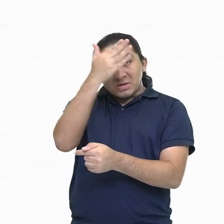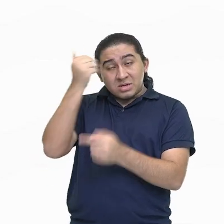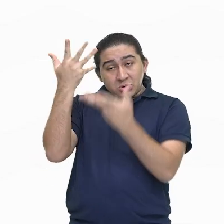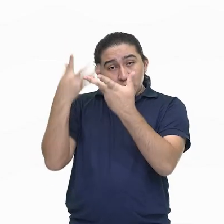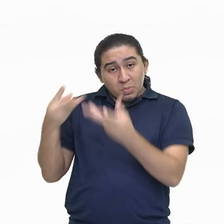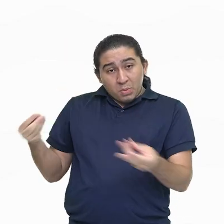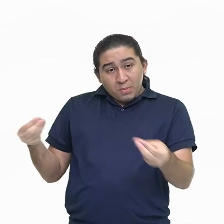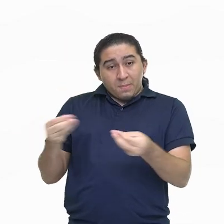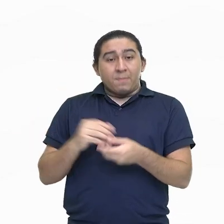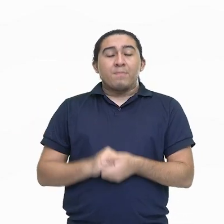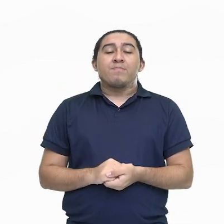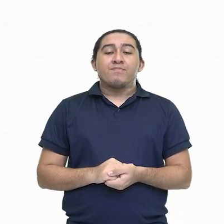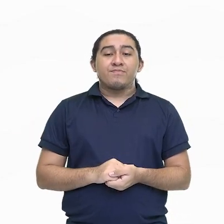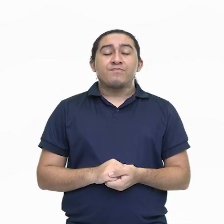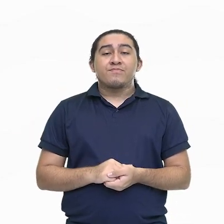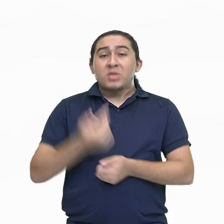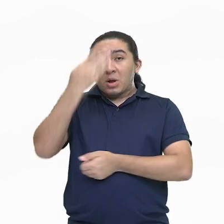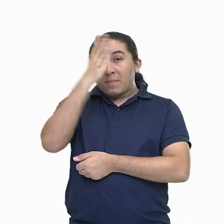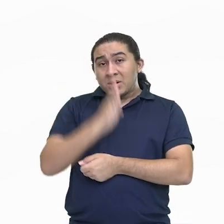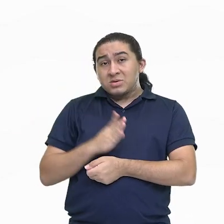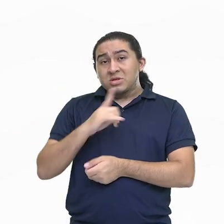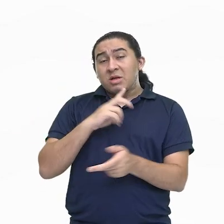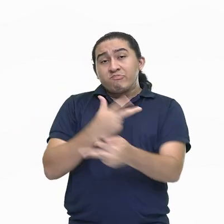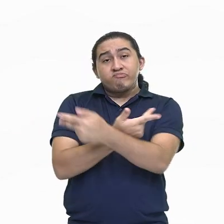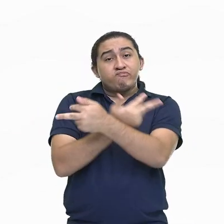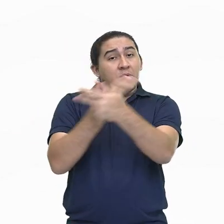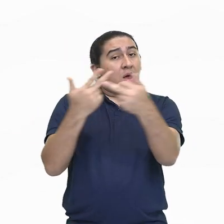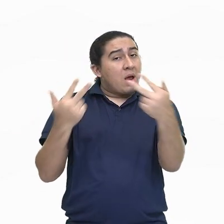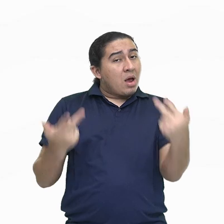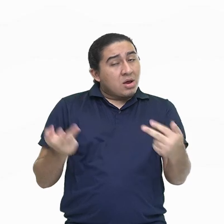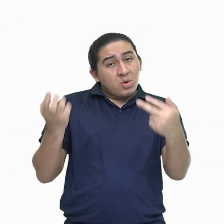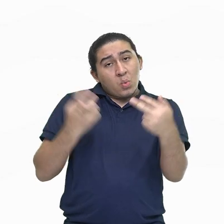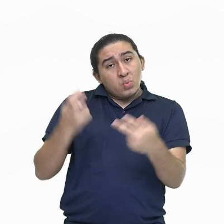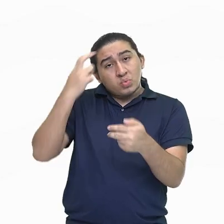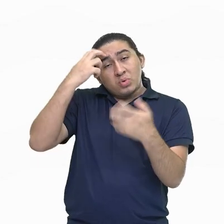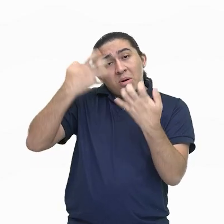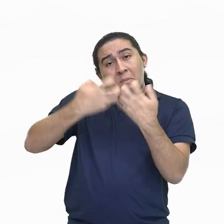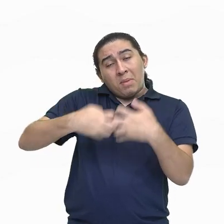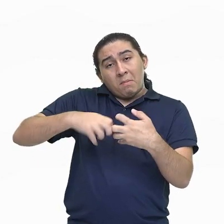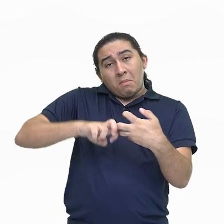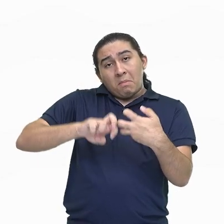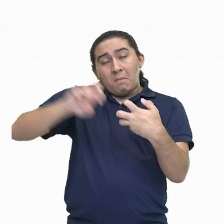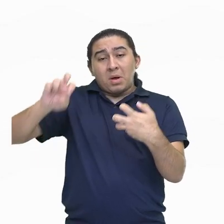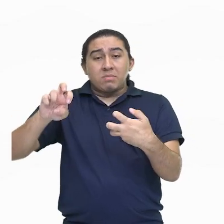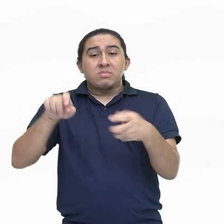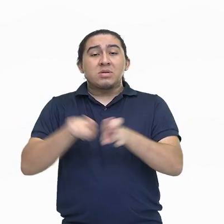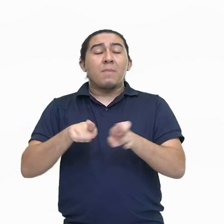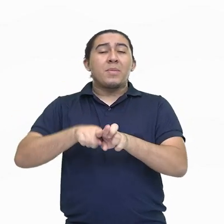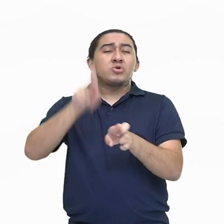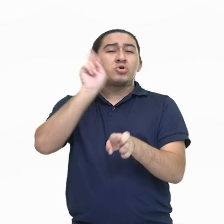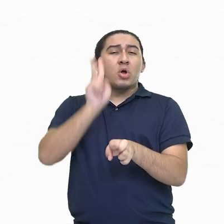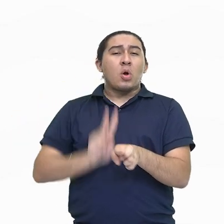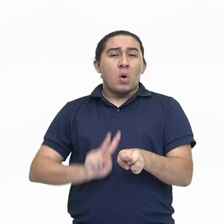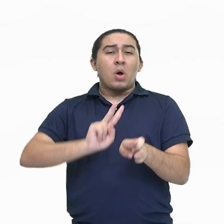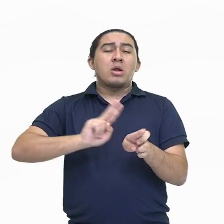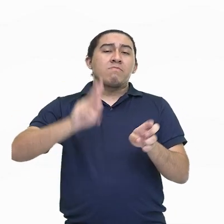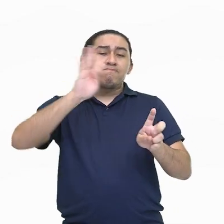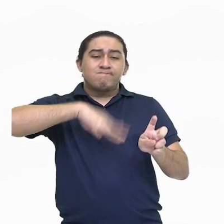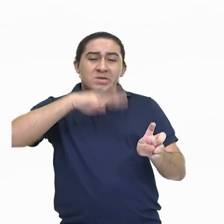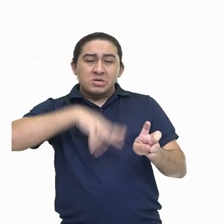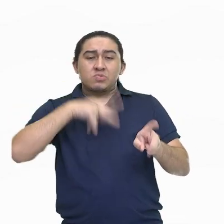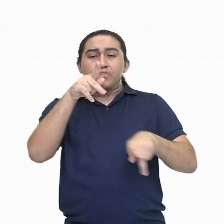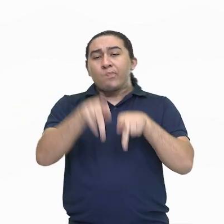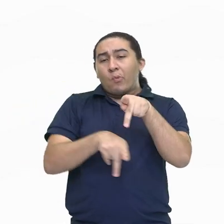Brasil apresenta uma diversidade cultural muito rica e marcante. Histórias que estão na boca do povo, nos contos de tradição oral,